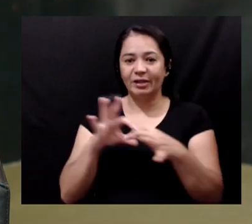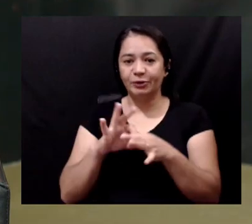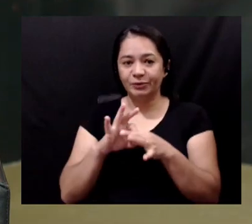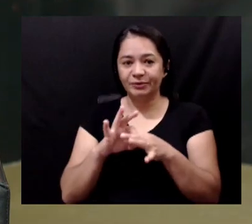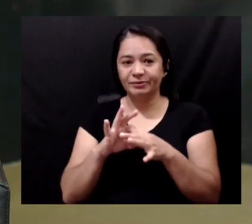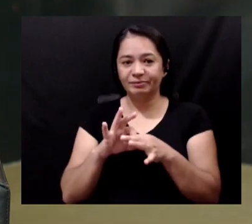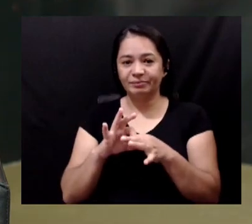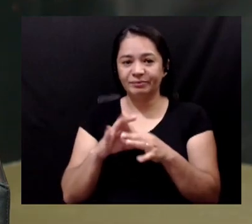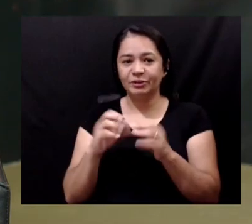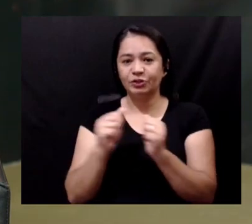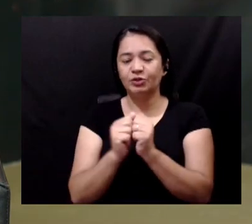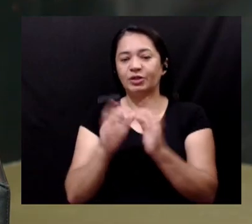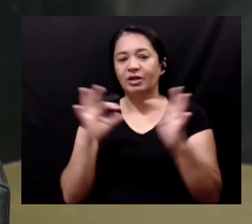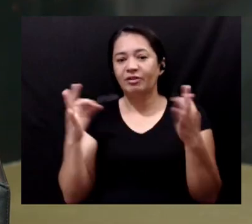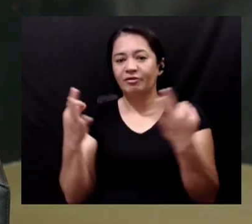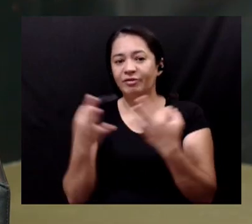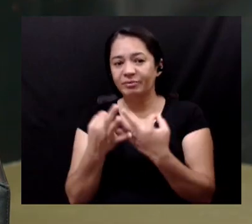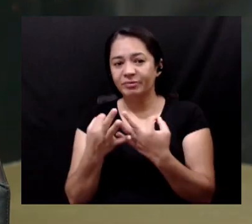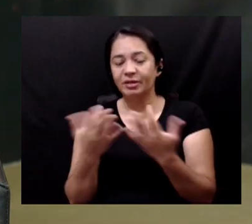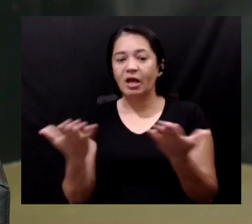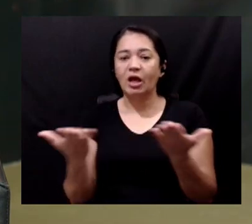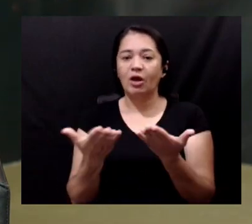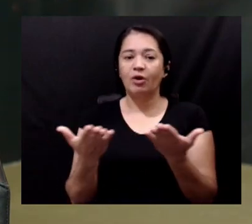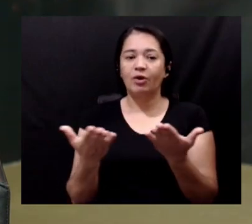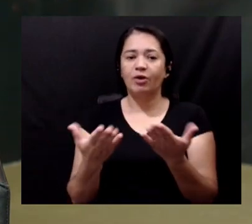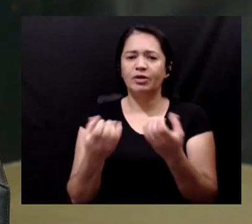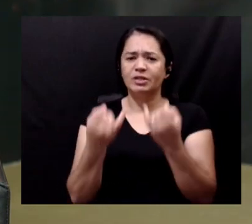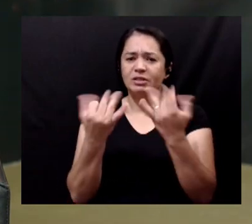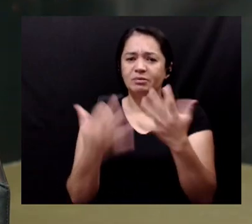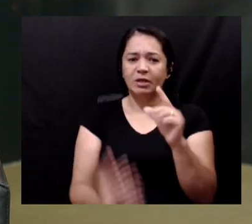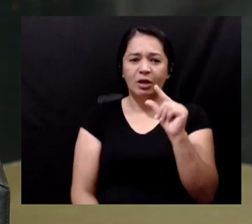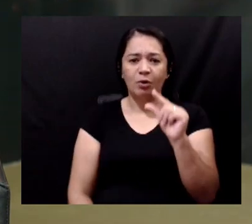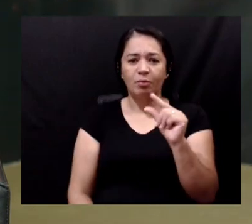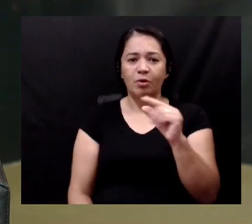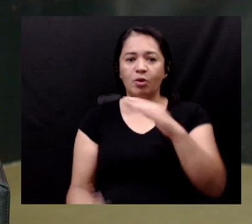pais e filhos. Agora, gente, eu quero falar um pouco do Instituto de Me Cuida.